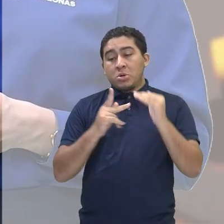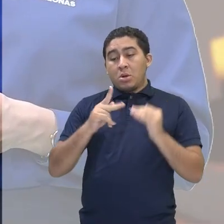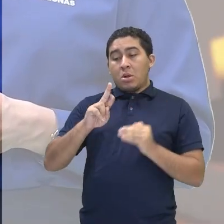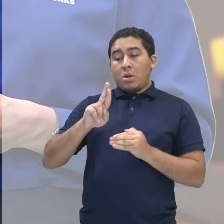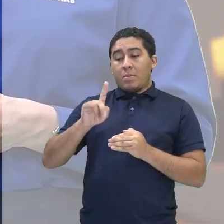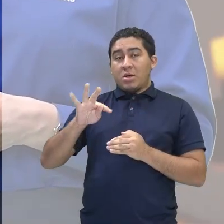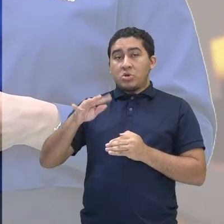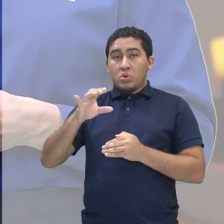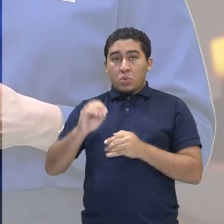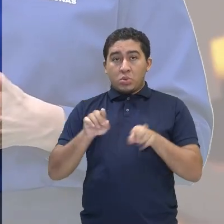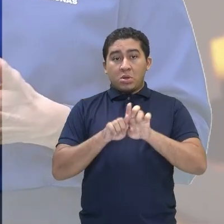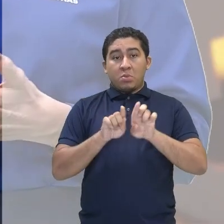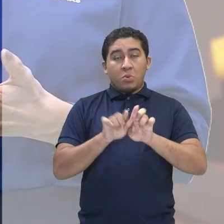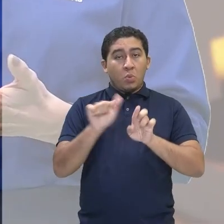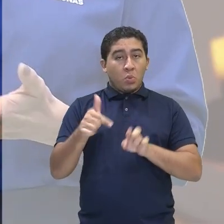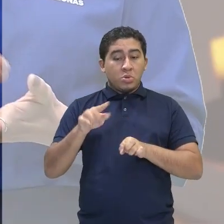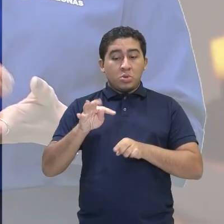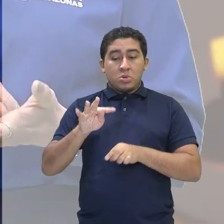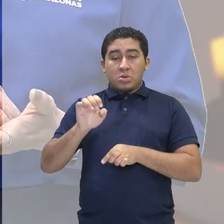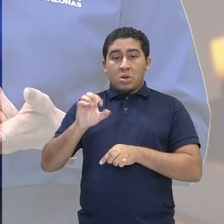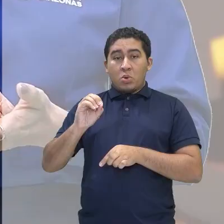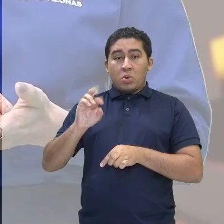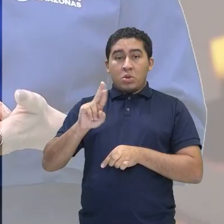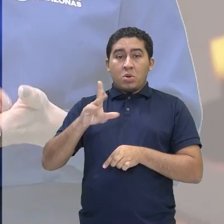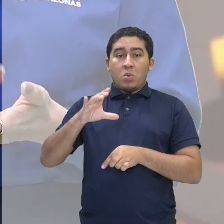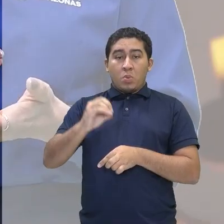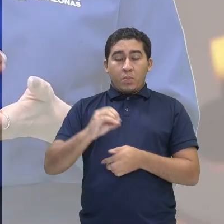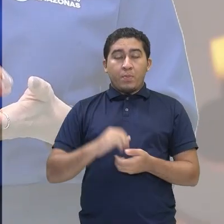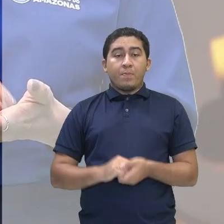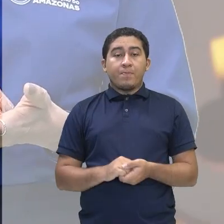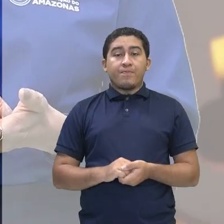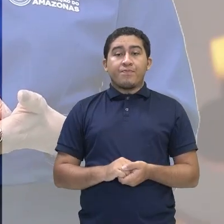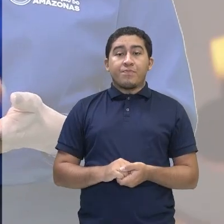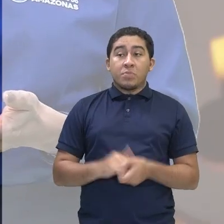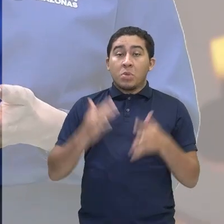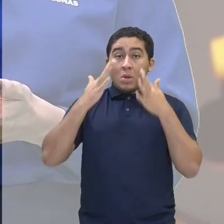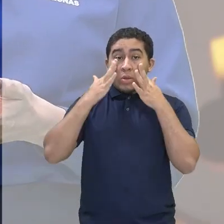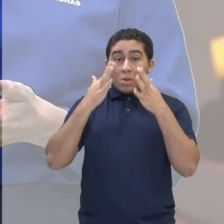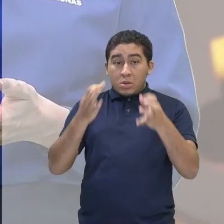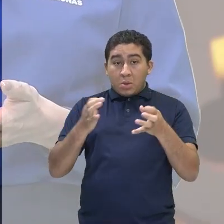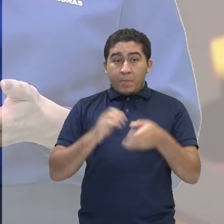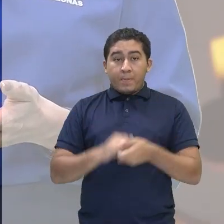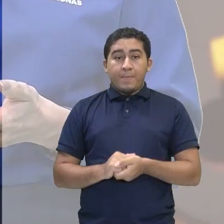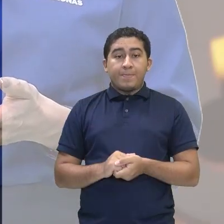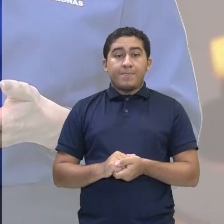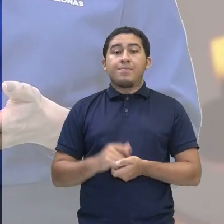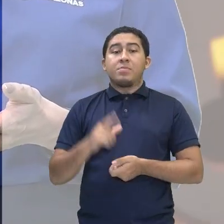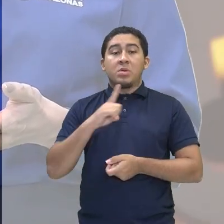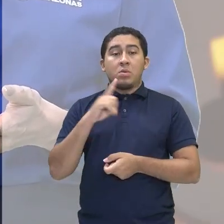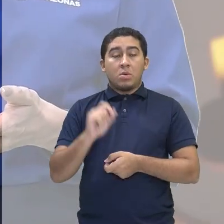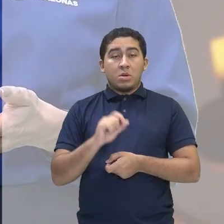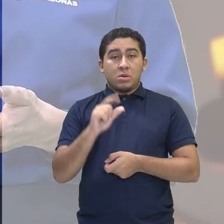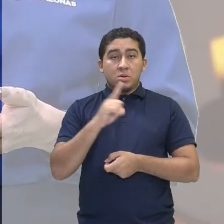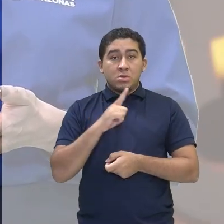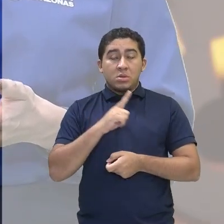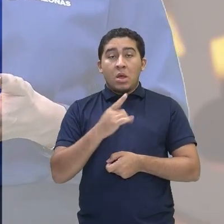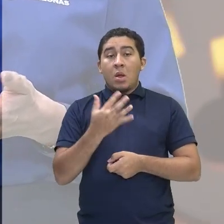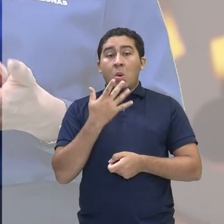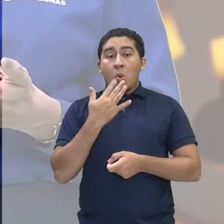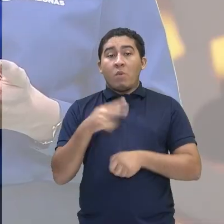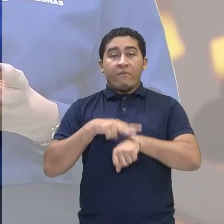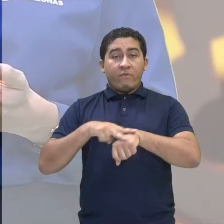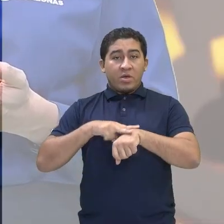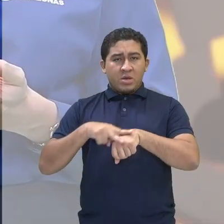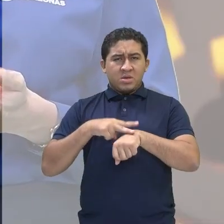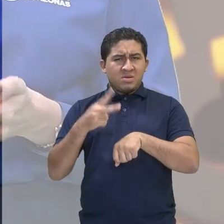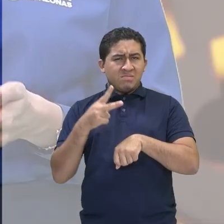as linhas que vão ser inseridas. Então, nós temos aí, olha, essas linhas que estão aí pontilhadas em verde, não sei se